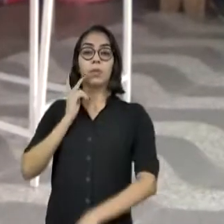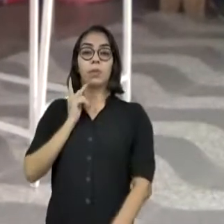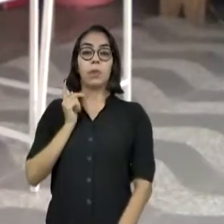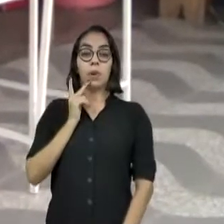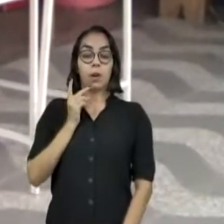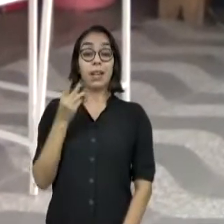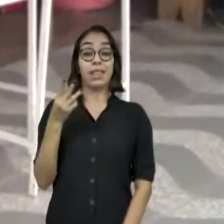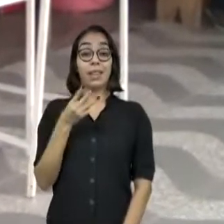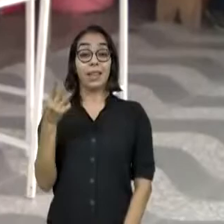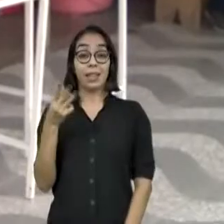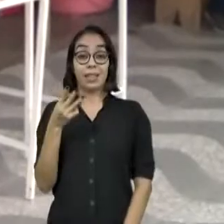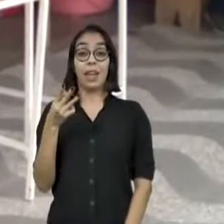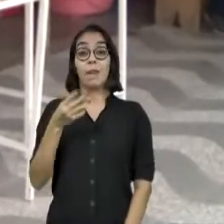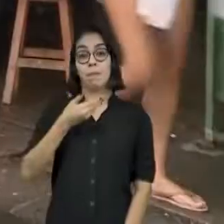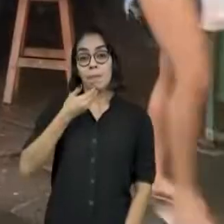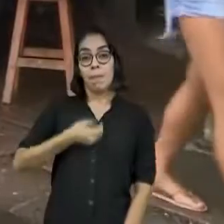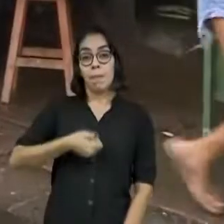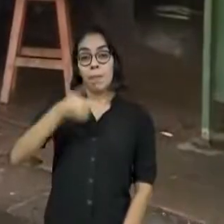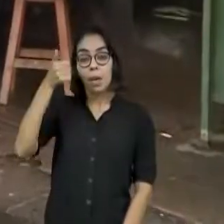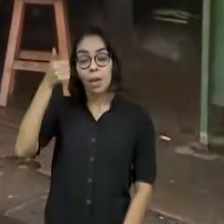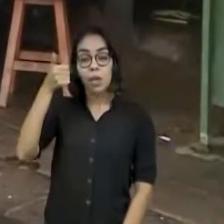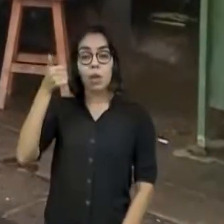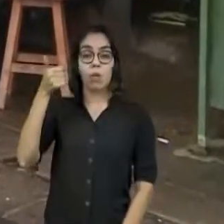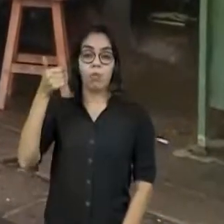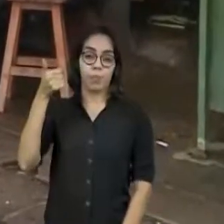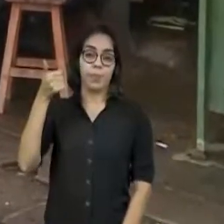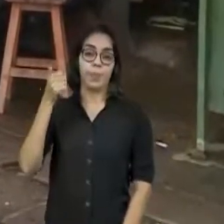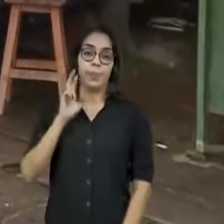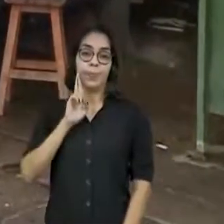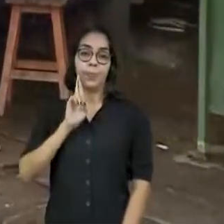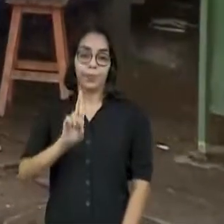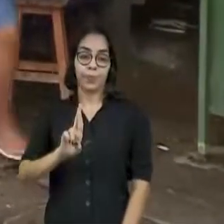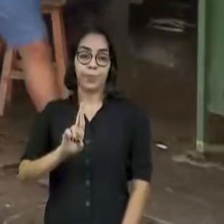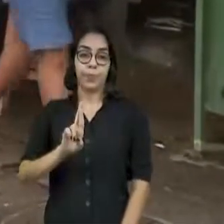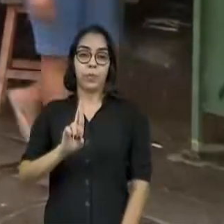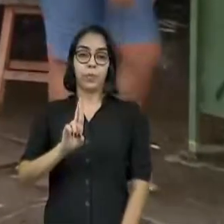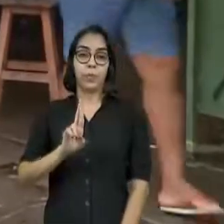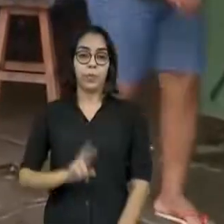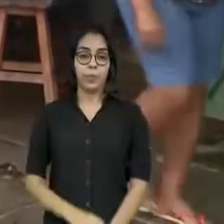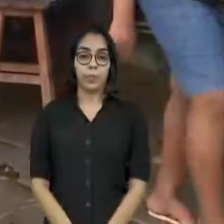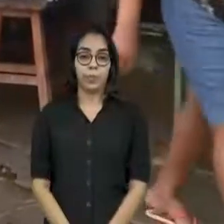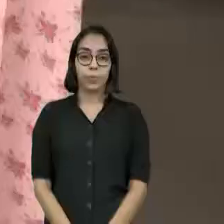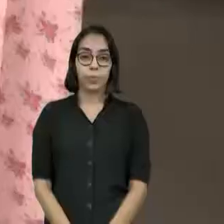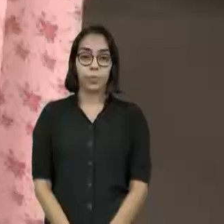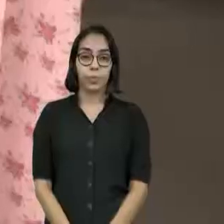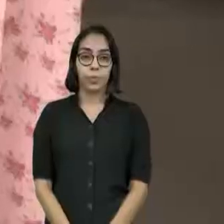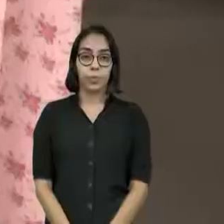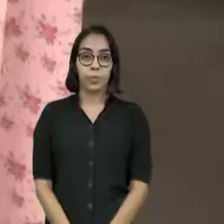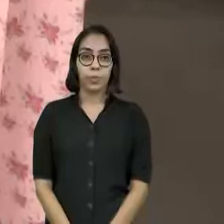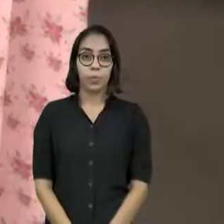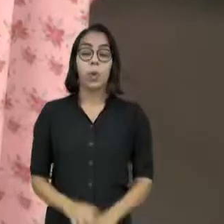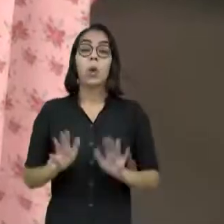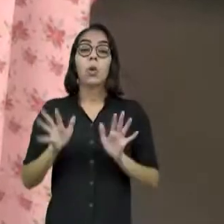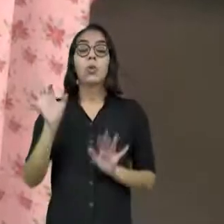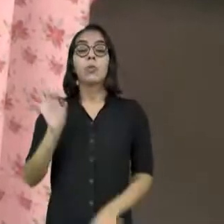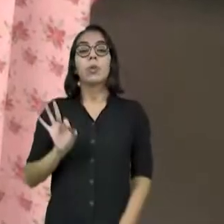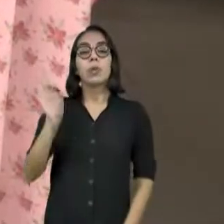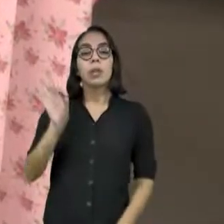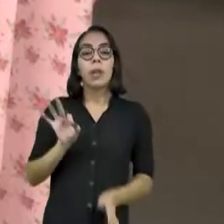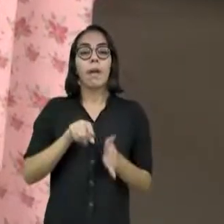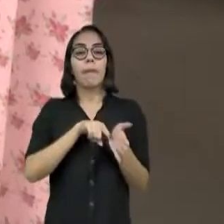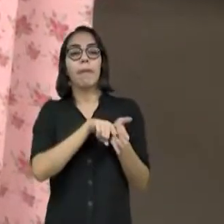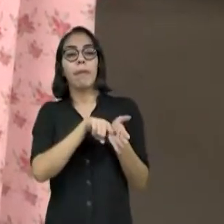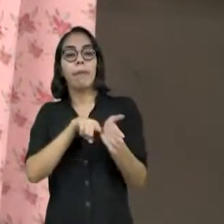melhor resultado do Nordeste, ficando atrás apenas do Maranhão e Rio Grande do Norte. Os dados fazem parte